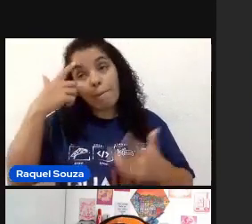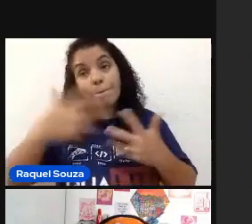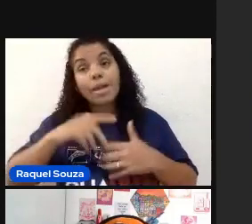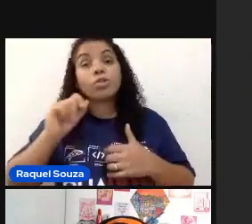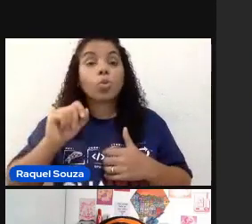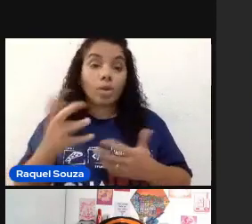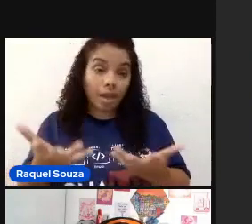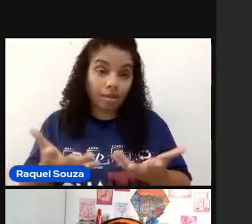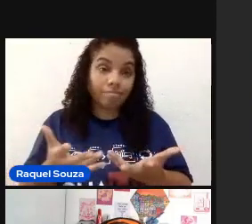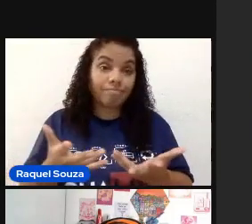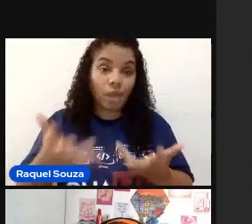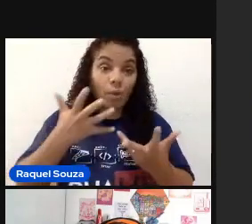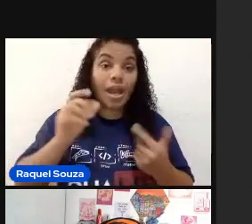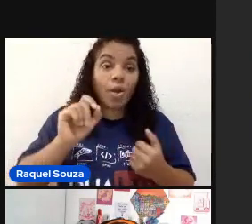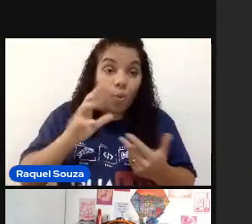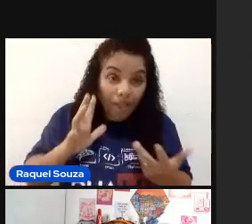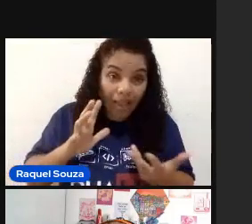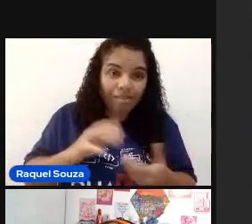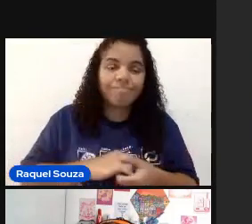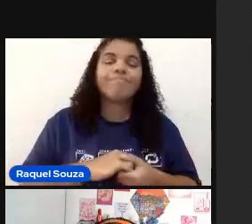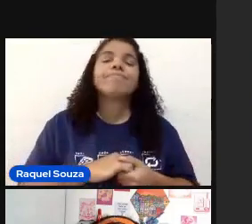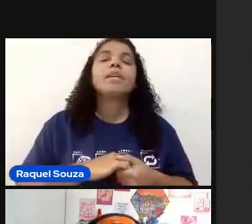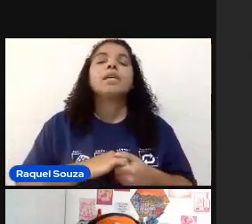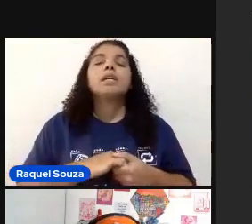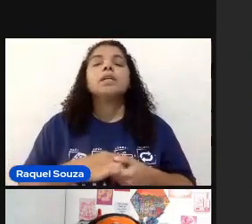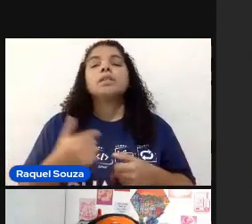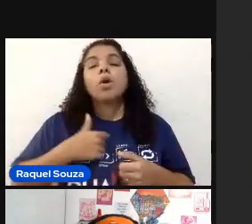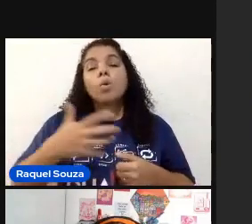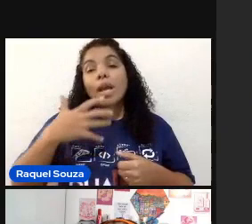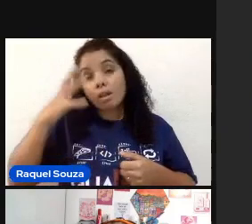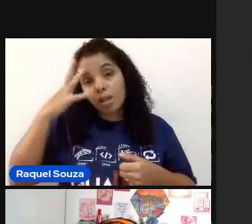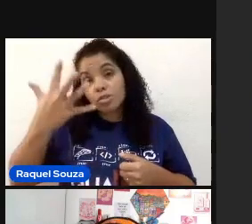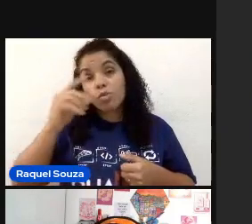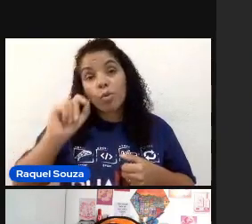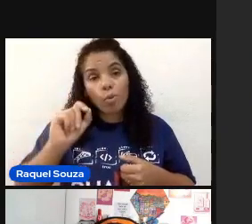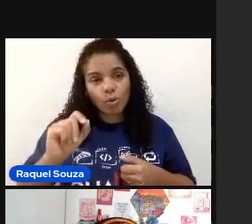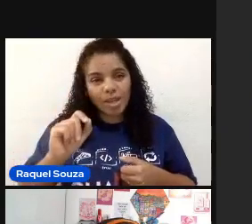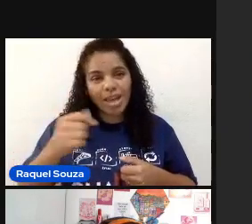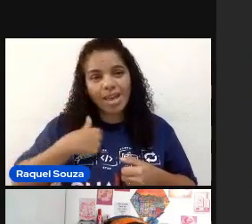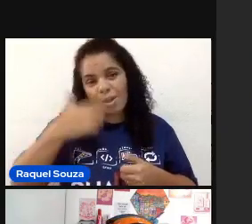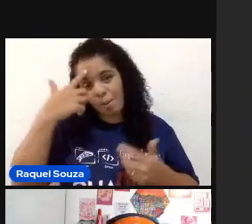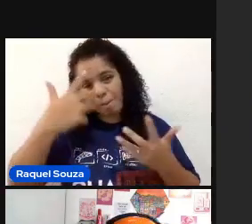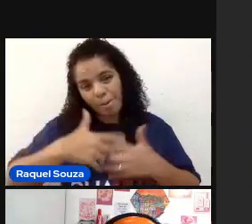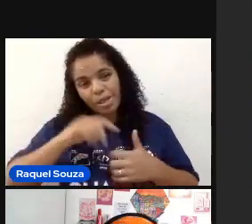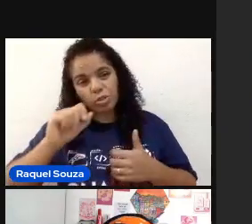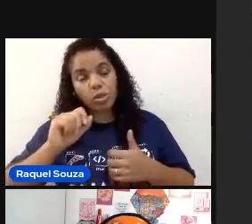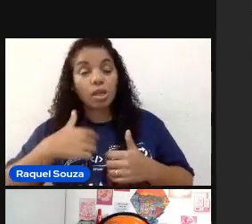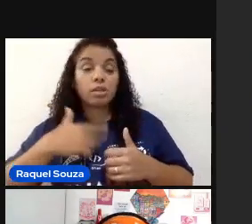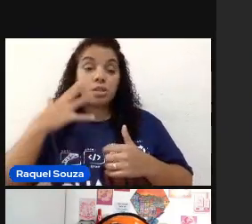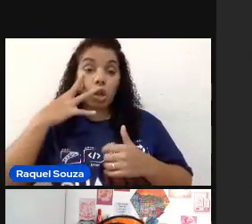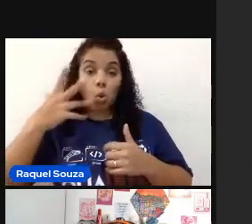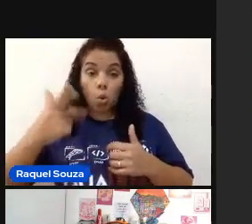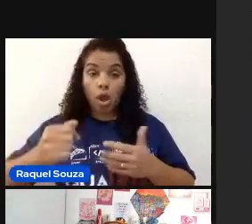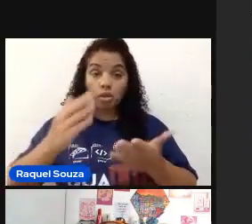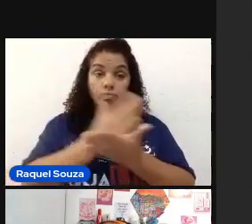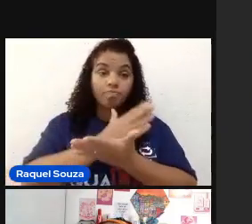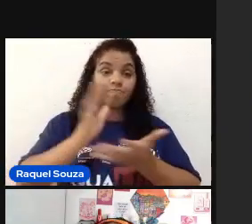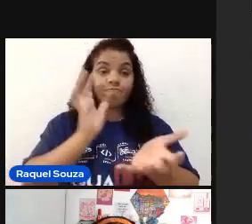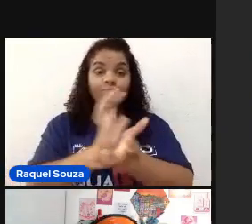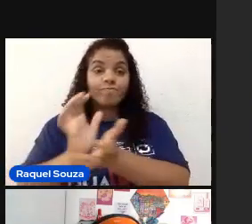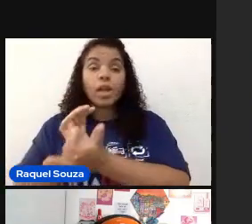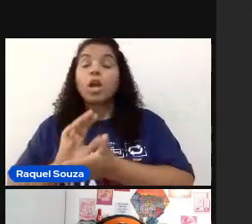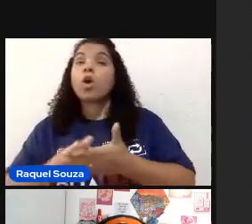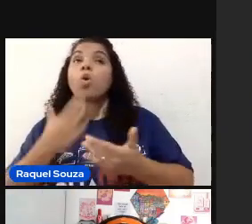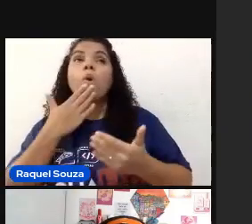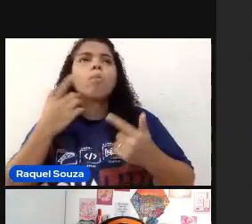Como é que eu quero? Então, o que eu quero resolver? O que eu penso? O que eu acho de determinada situação? Quais são as